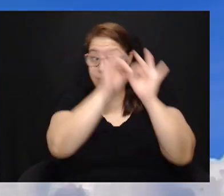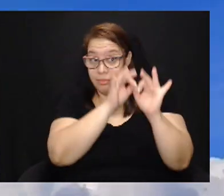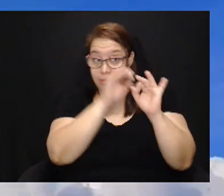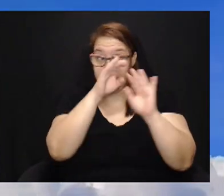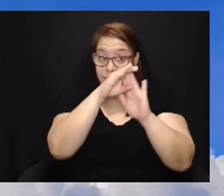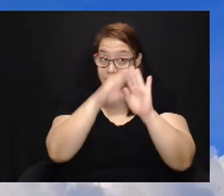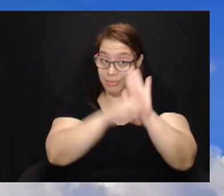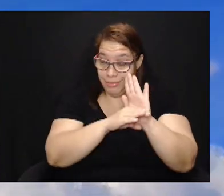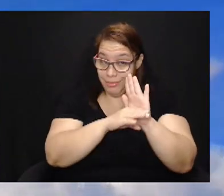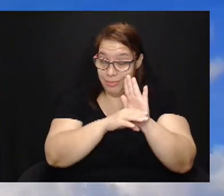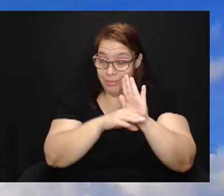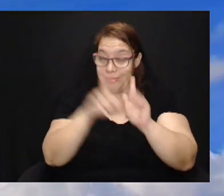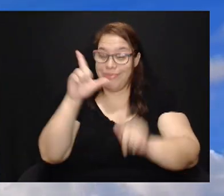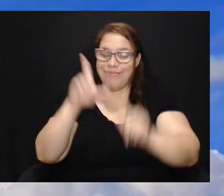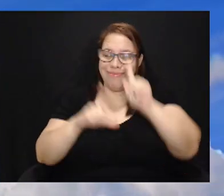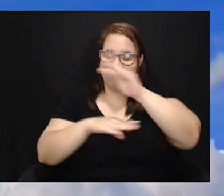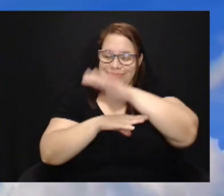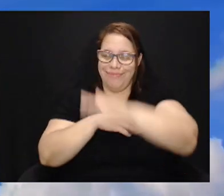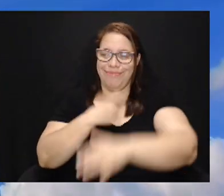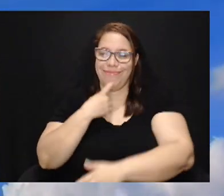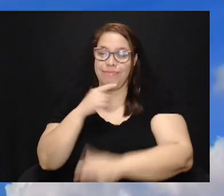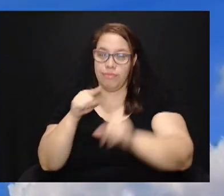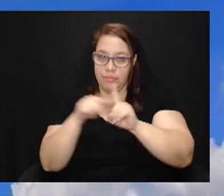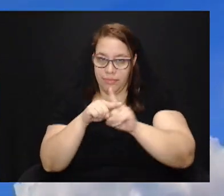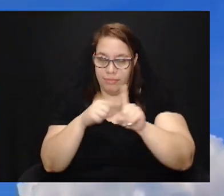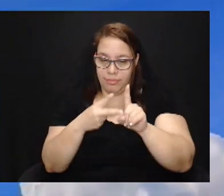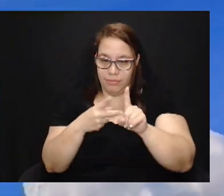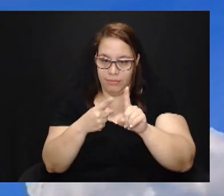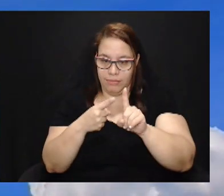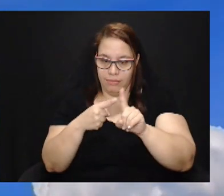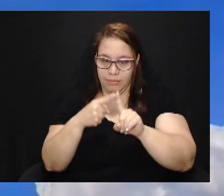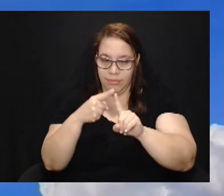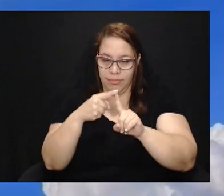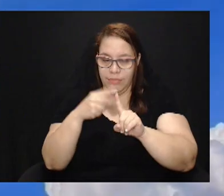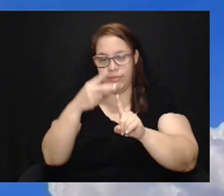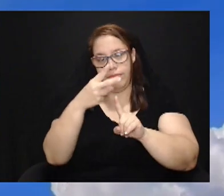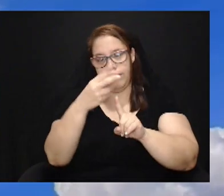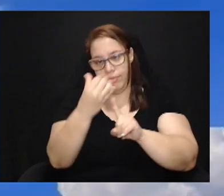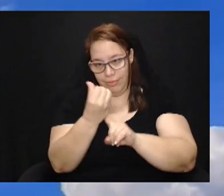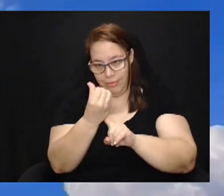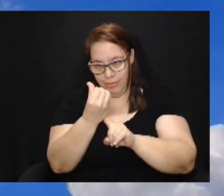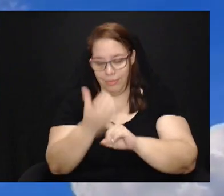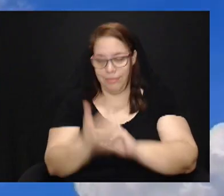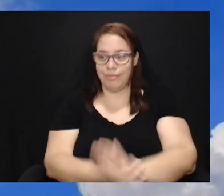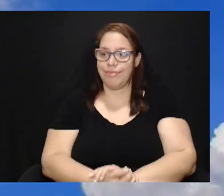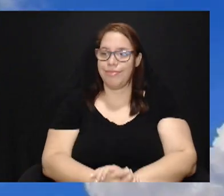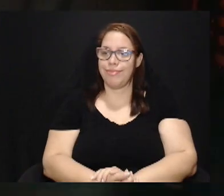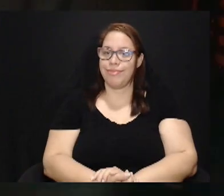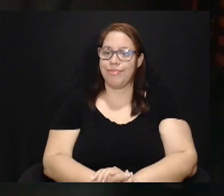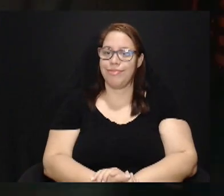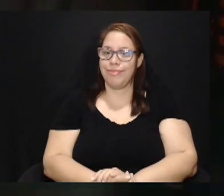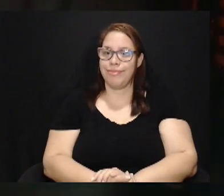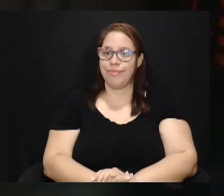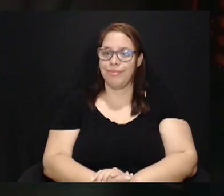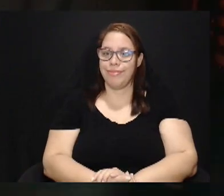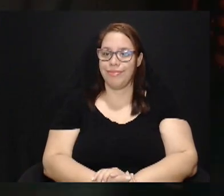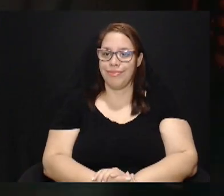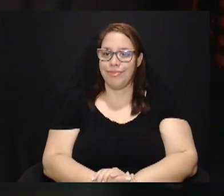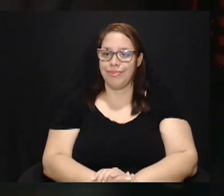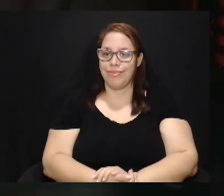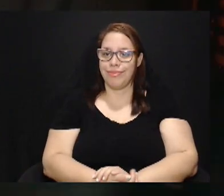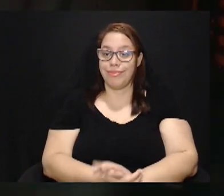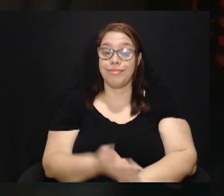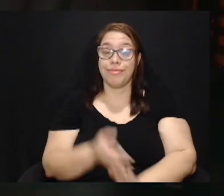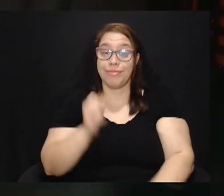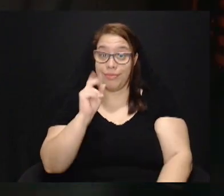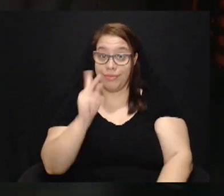TV Câmara Campinas, mínima 21, máxima 26 graus. Muito bem, informação e previsão ok. Agora